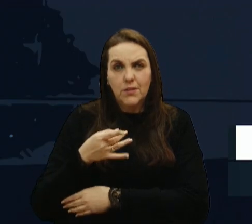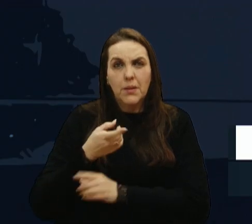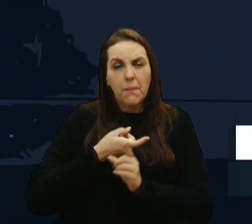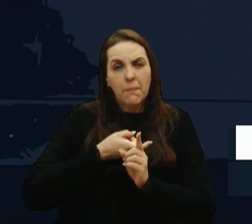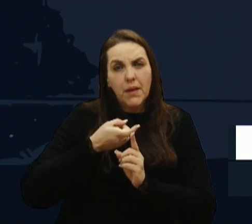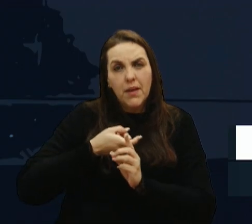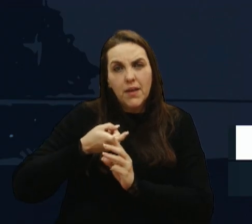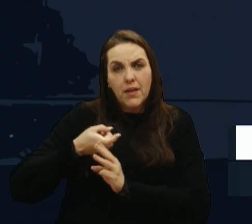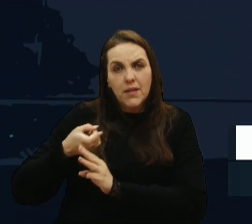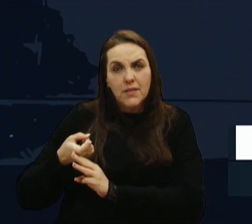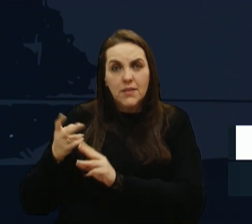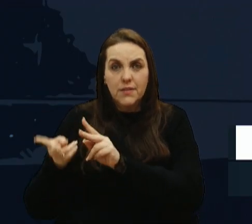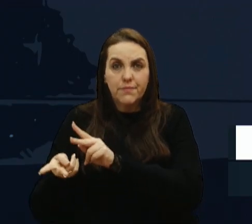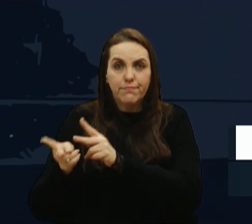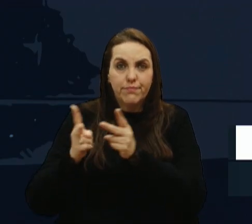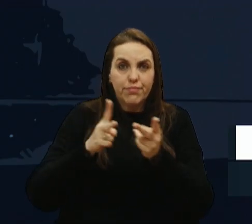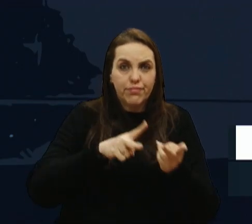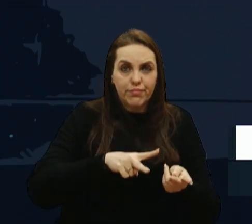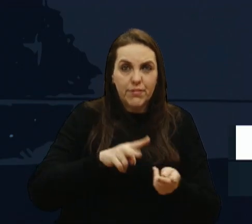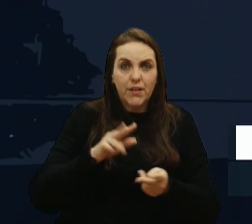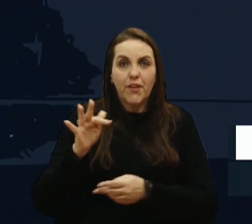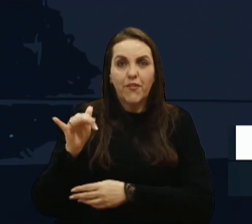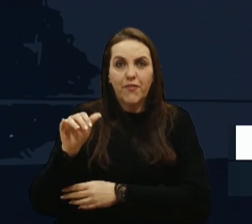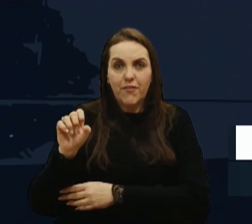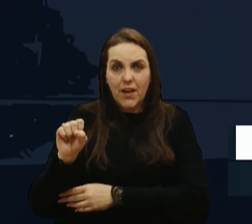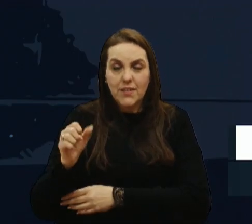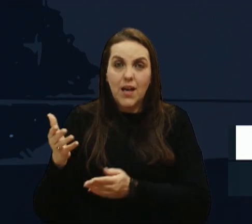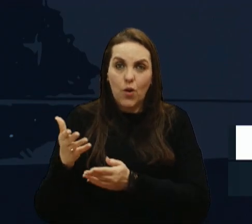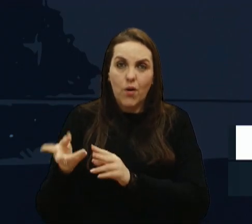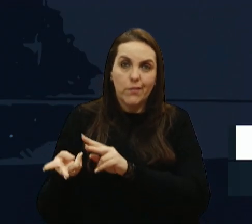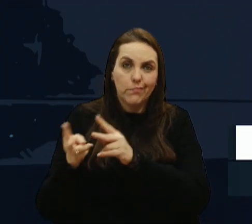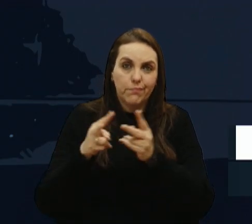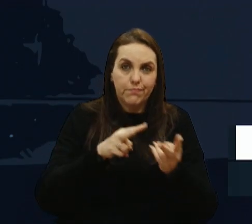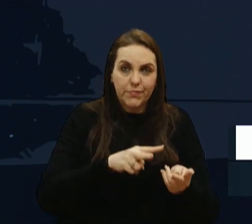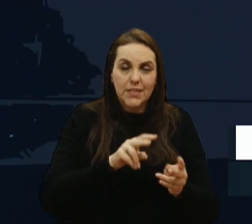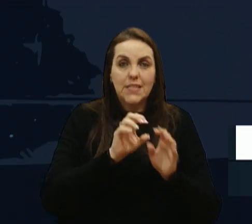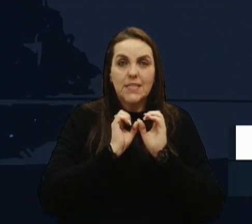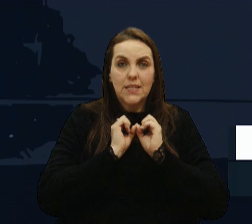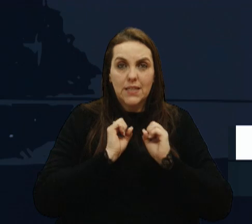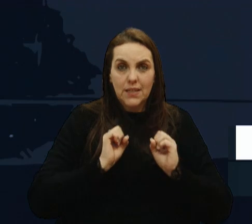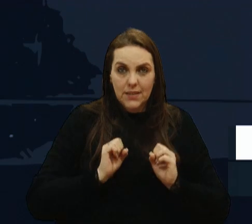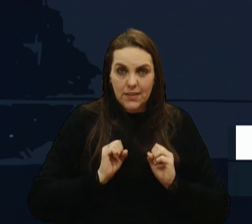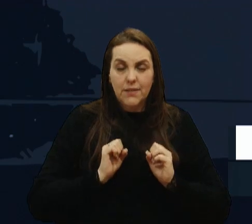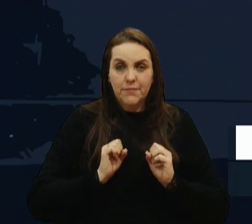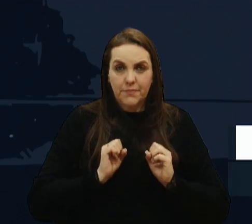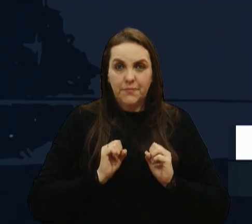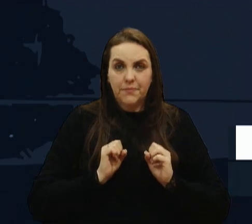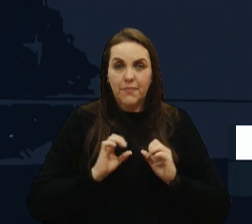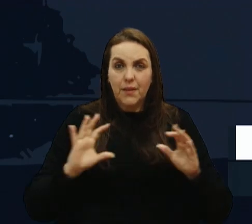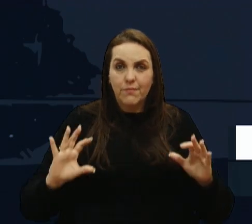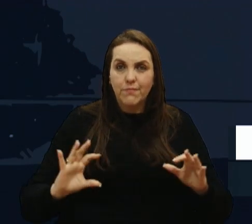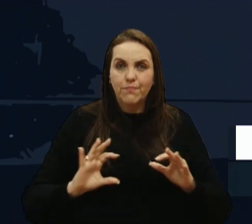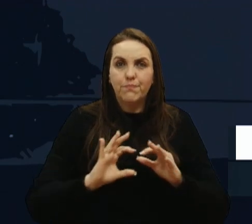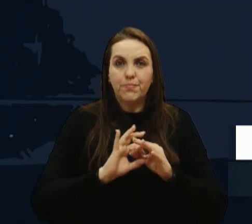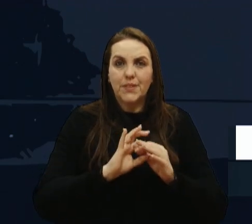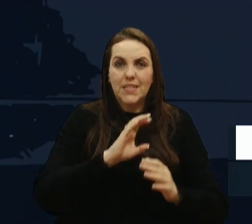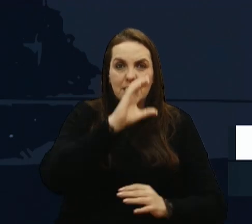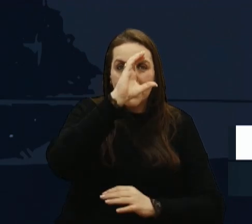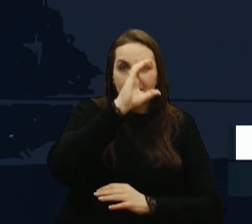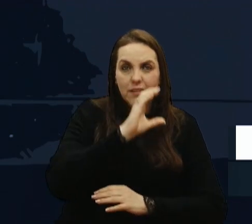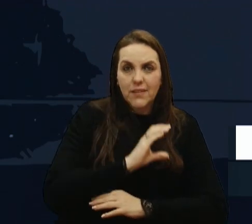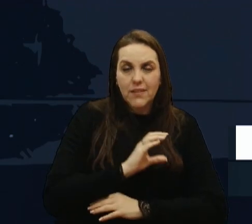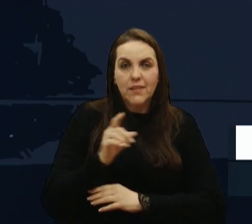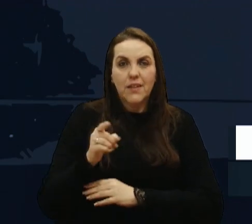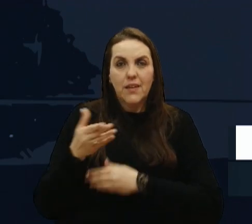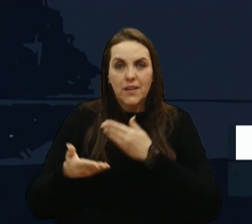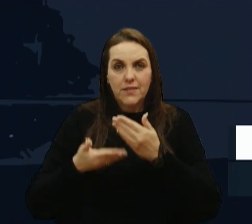aí dessa transição, o quanto a assistência social tem a ver com a cidadania. Quantas discussões já surgiram para